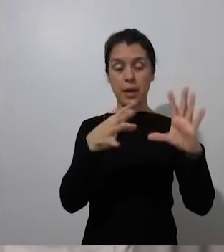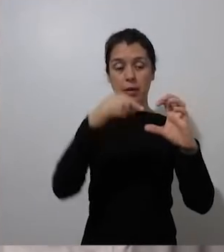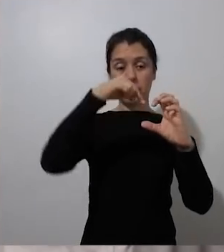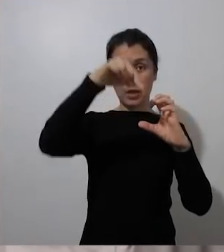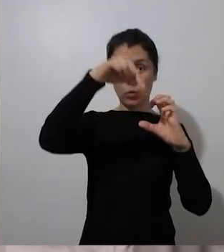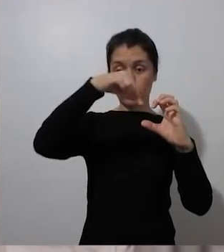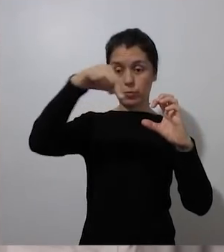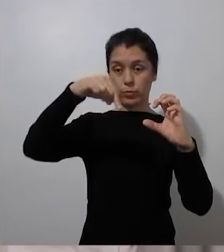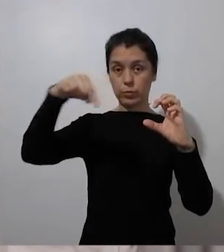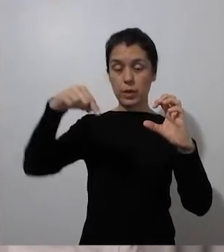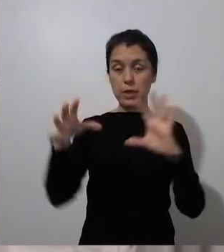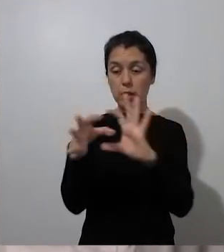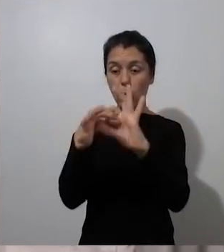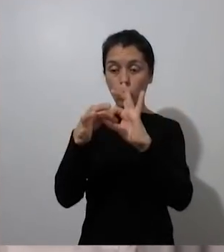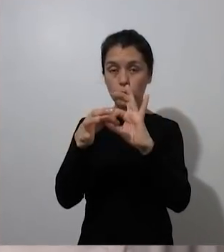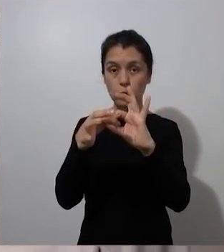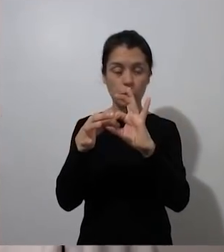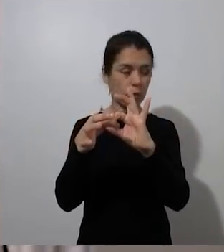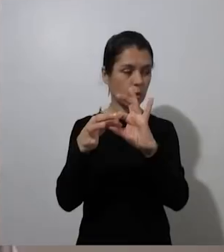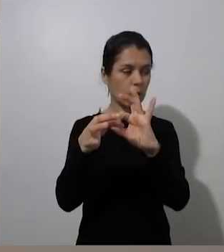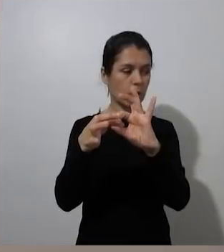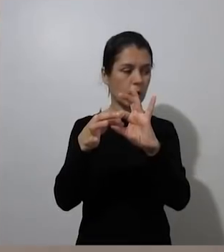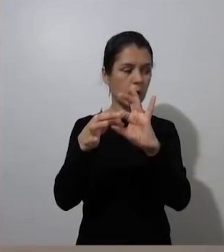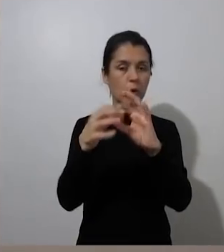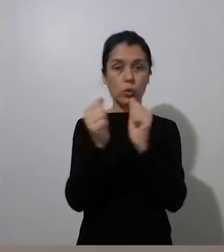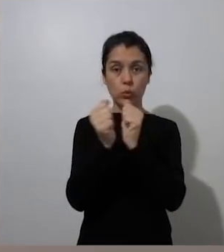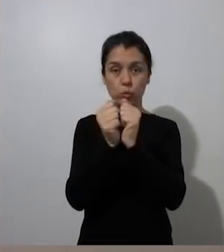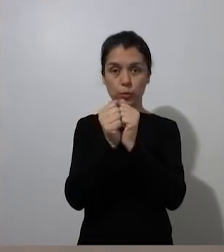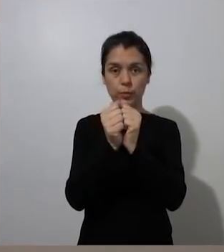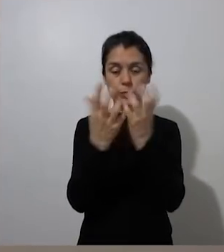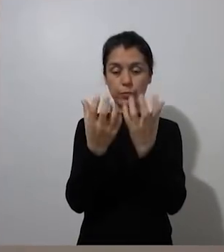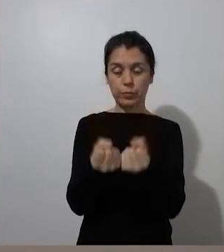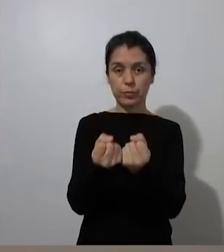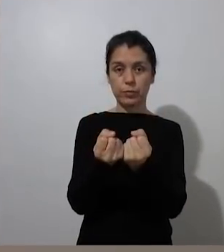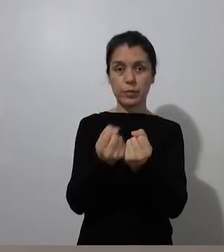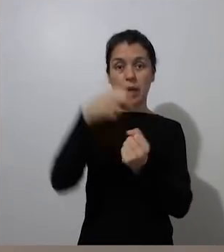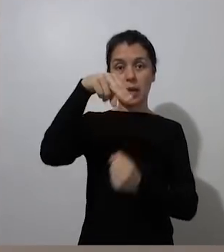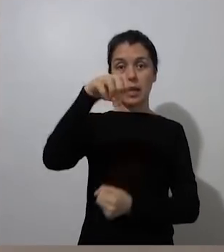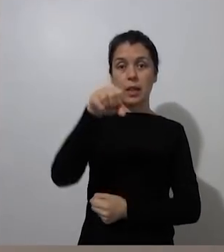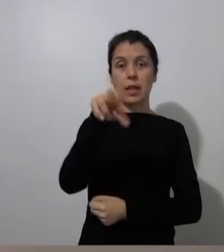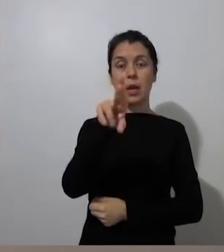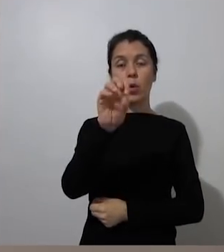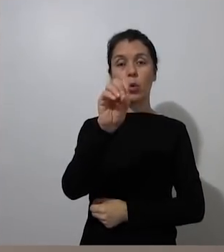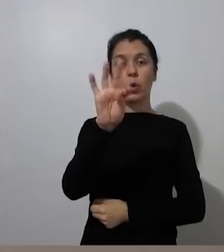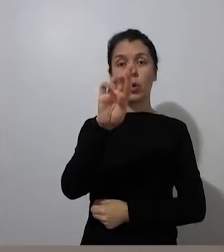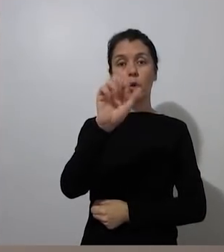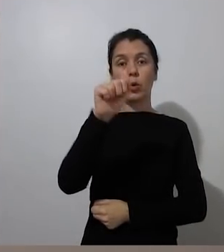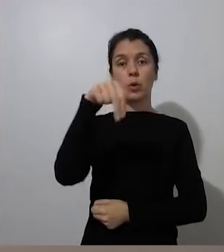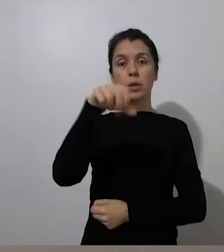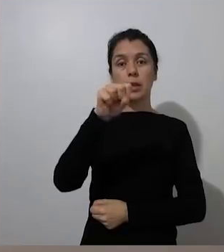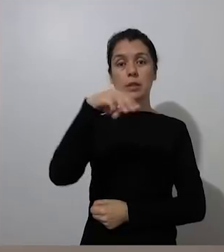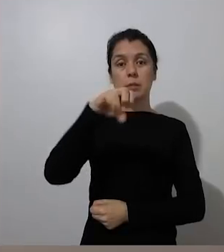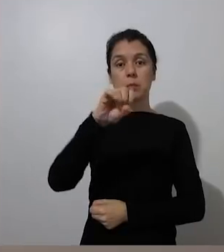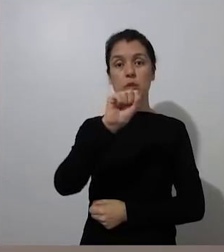esses neurotransmissores se acoplam aqui nos receptores. Então nós temos os neurotransmissores, né, que